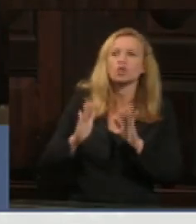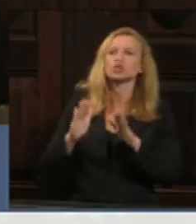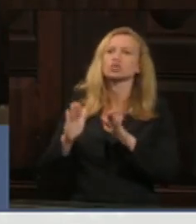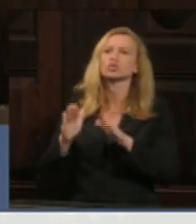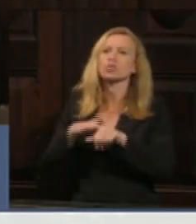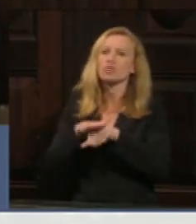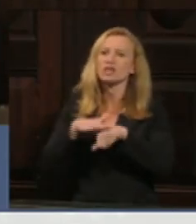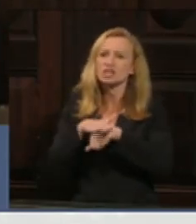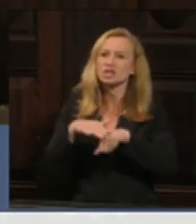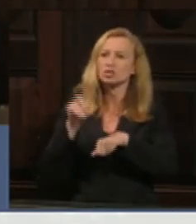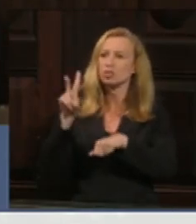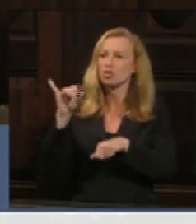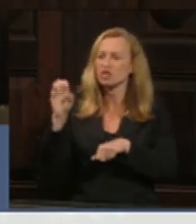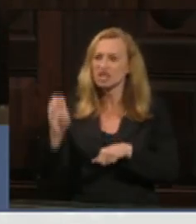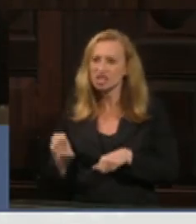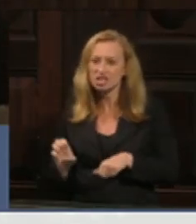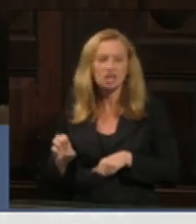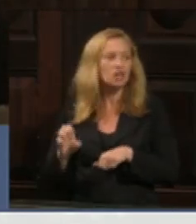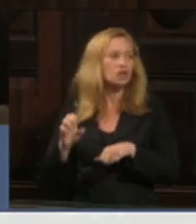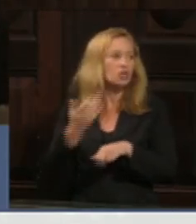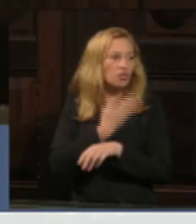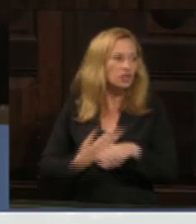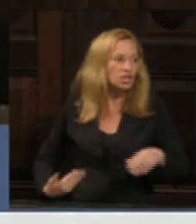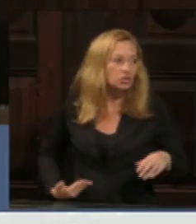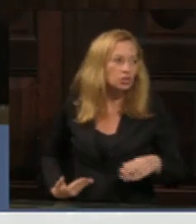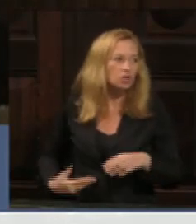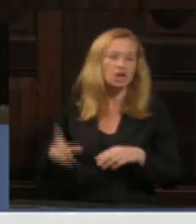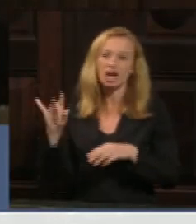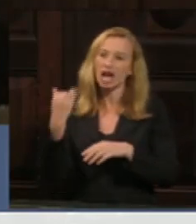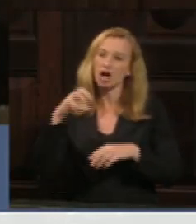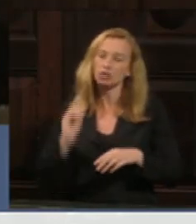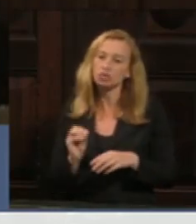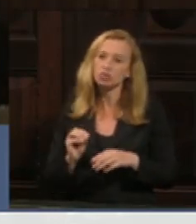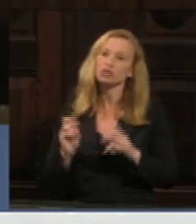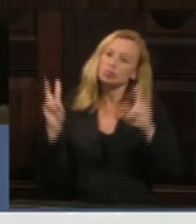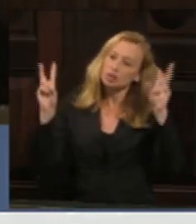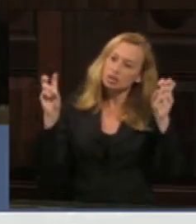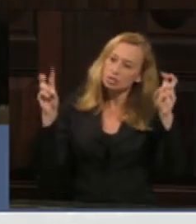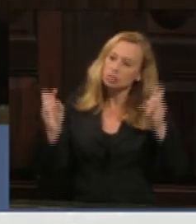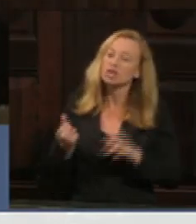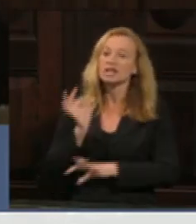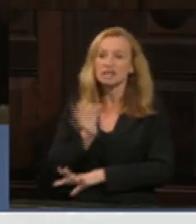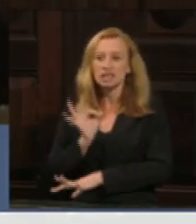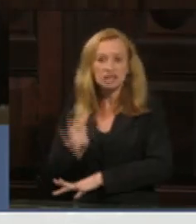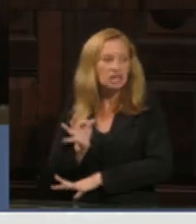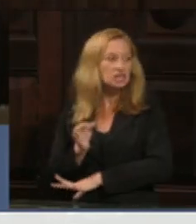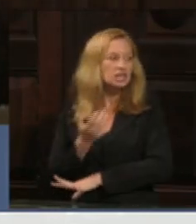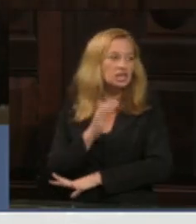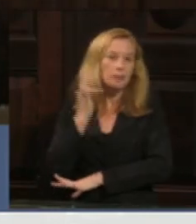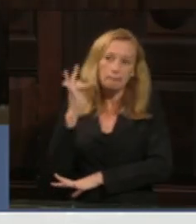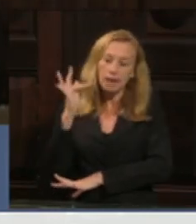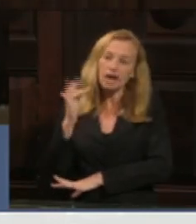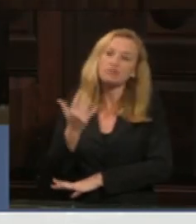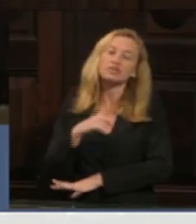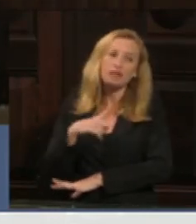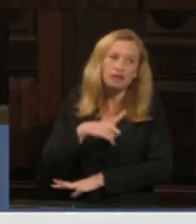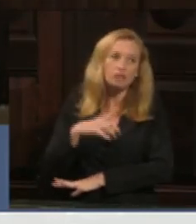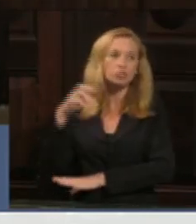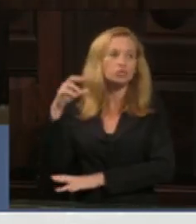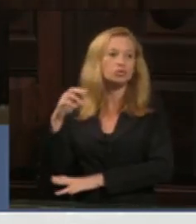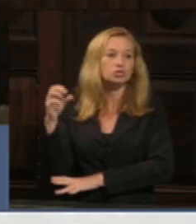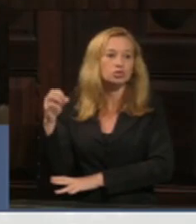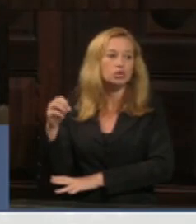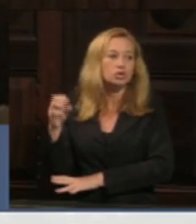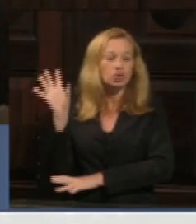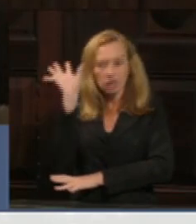do estado, Cláudio Castro, sobre essa questão, e eu tenho certeza que muito em breve teremos uma solução